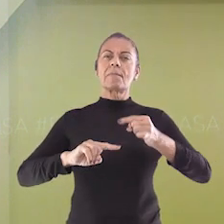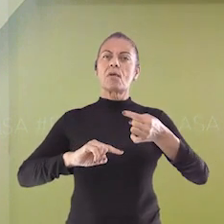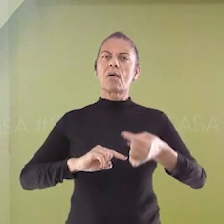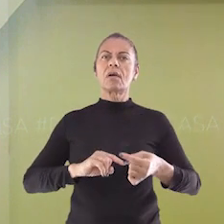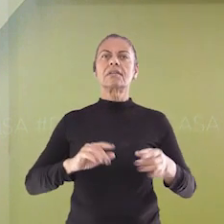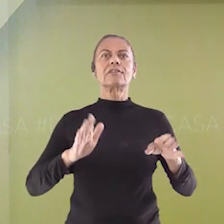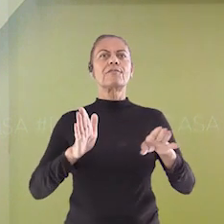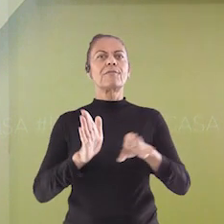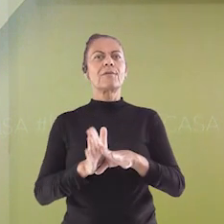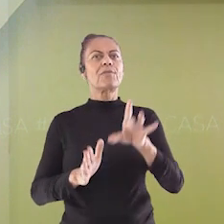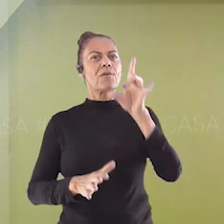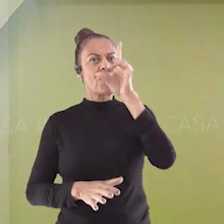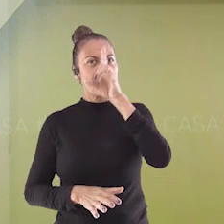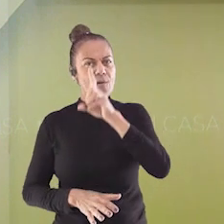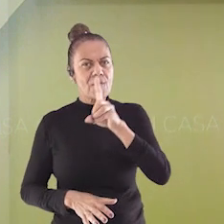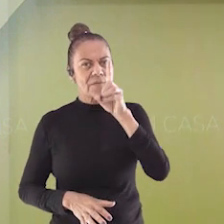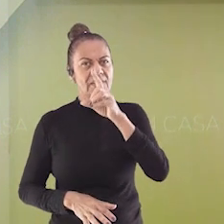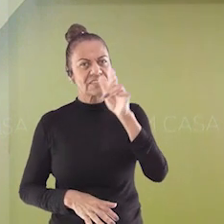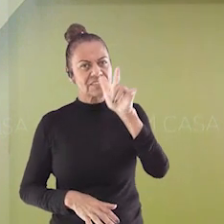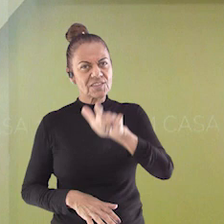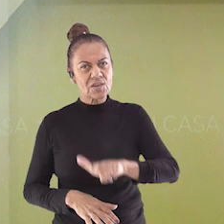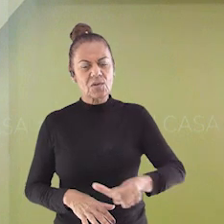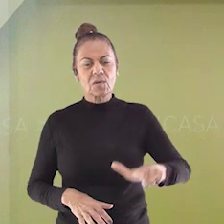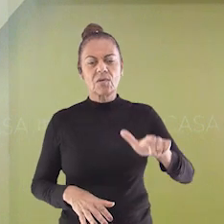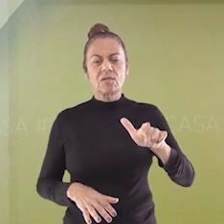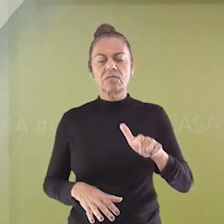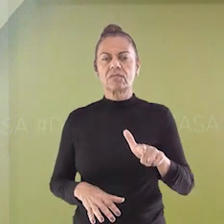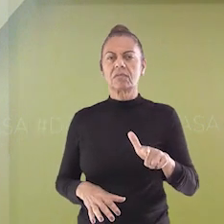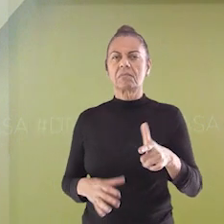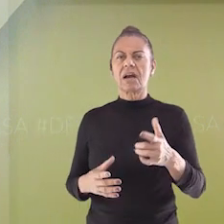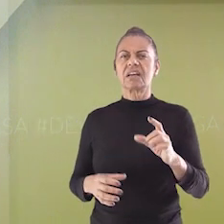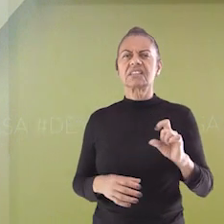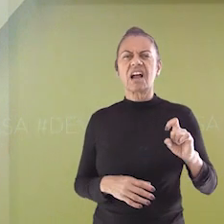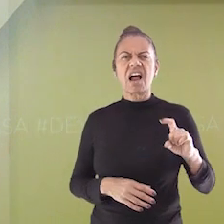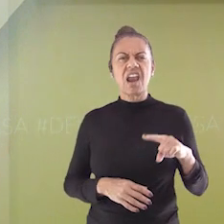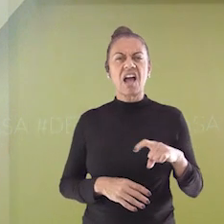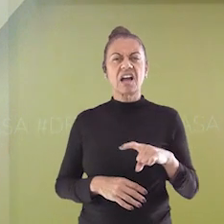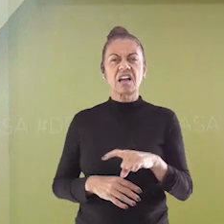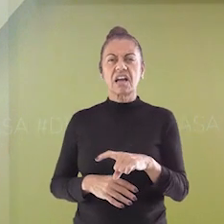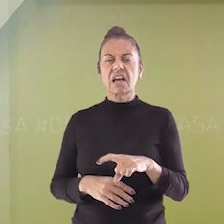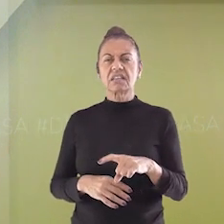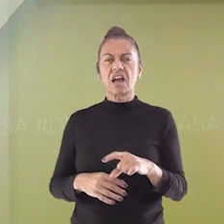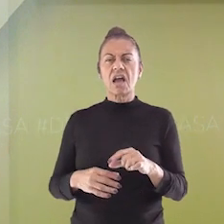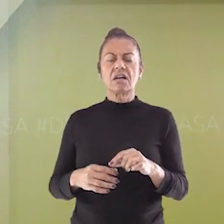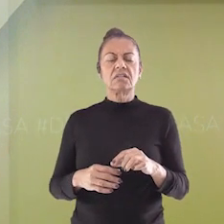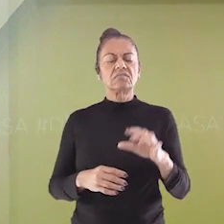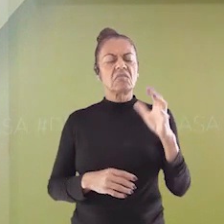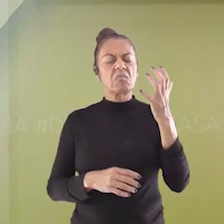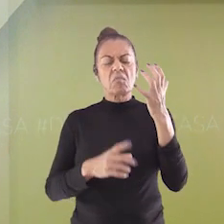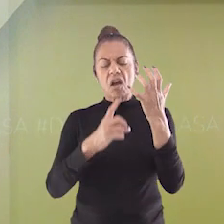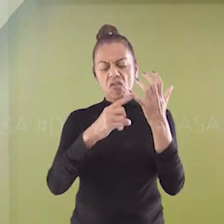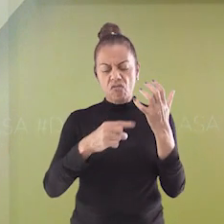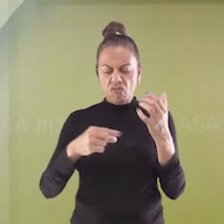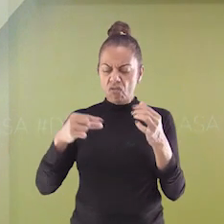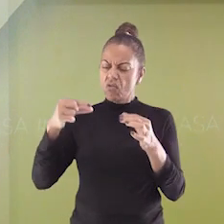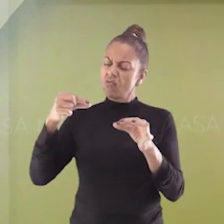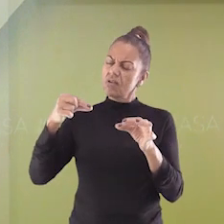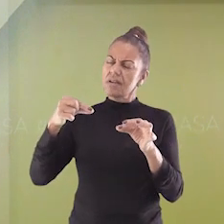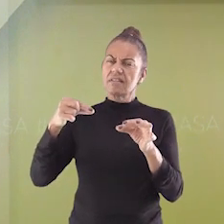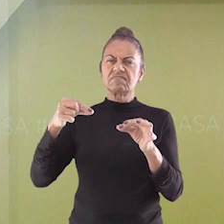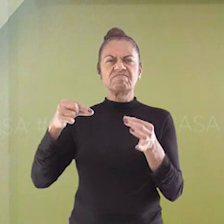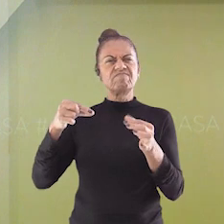novo. E no domingo, a lagarta só aguentou comer uma folha bem verde e se sentiu bem